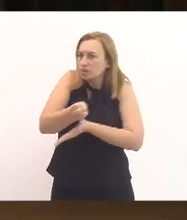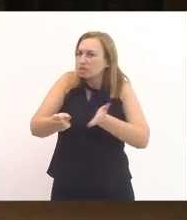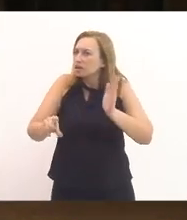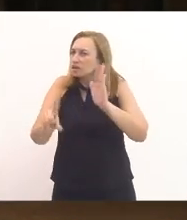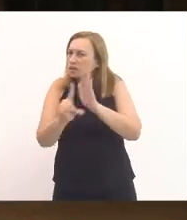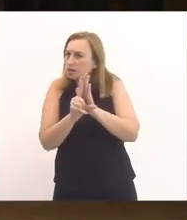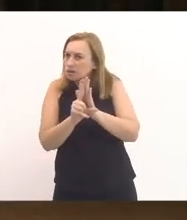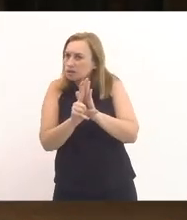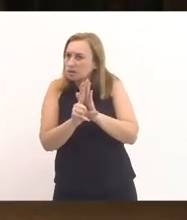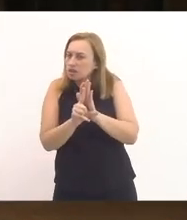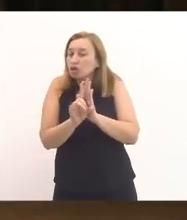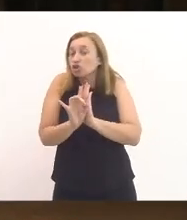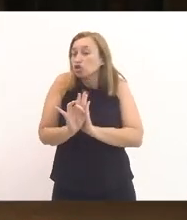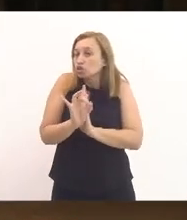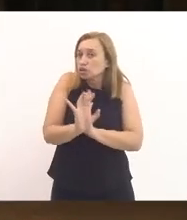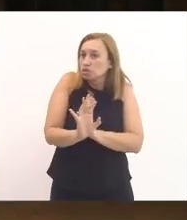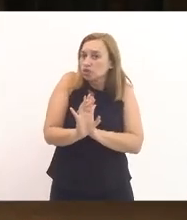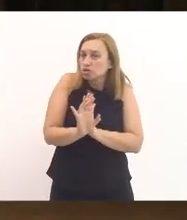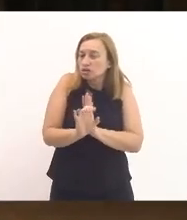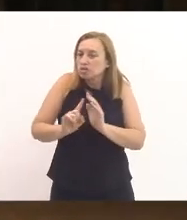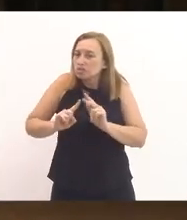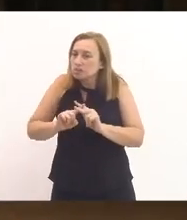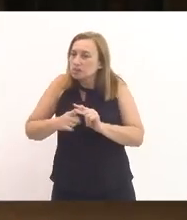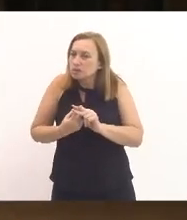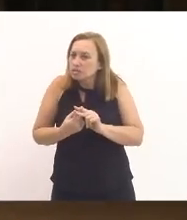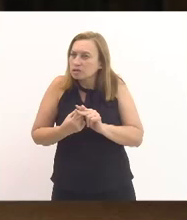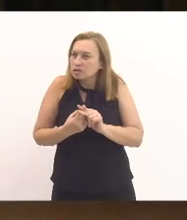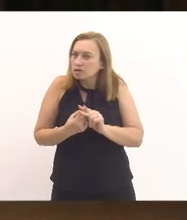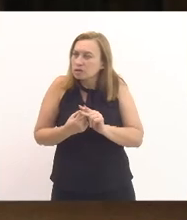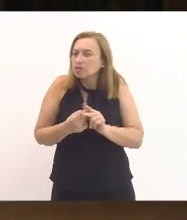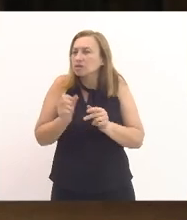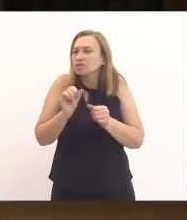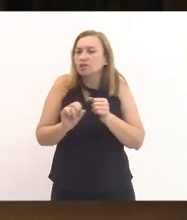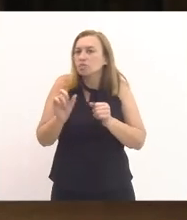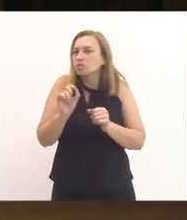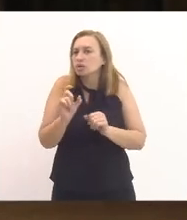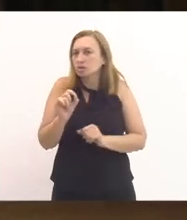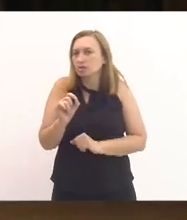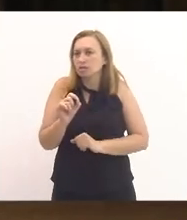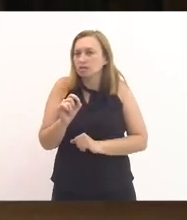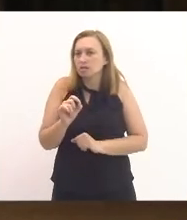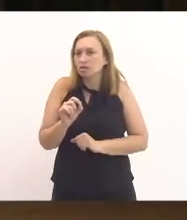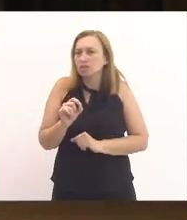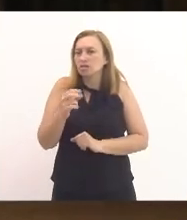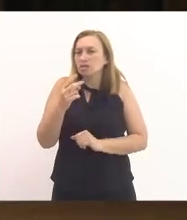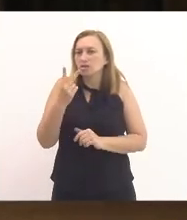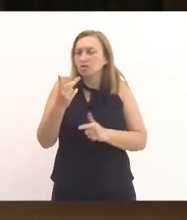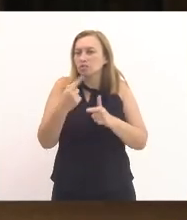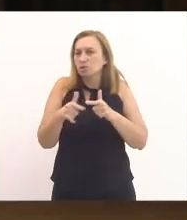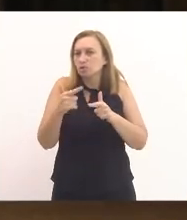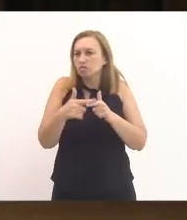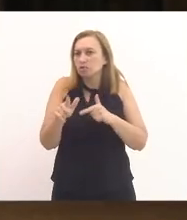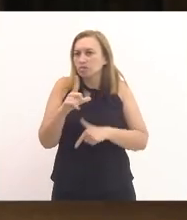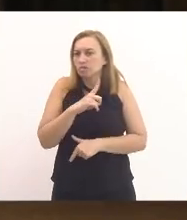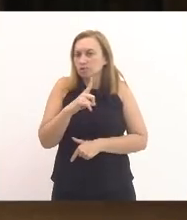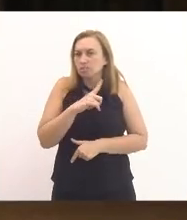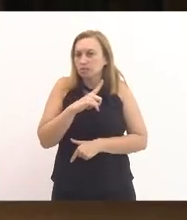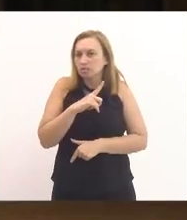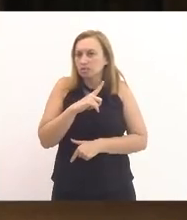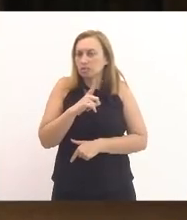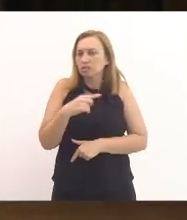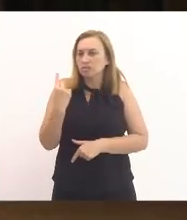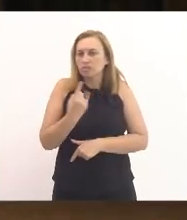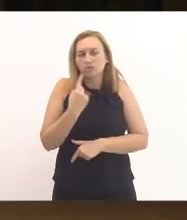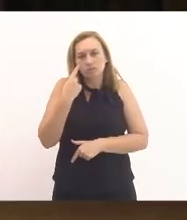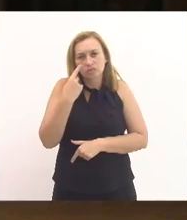lei só que a regulamentação que foi feita temos dois problemas é